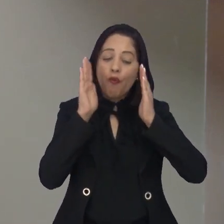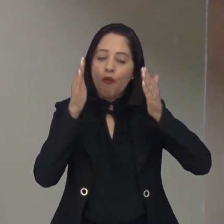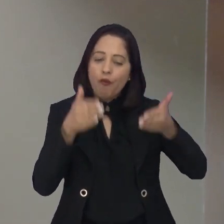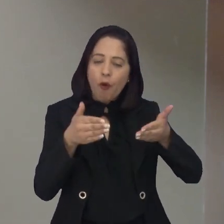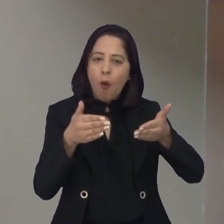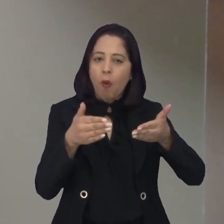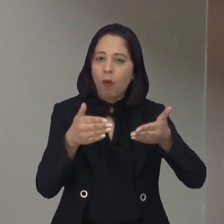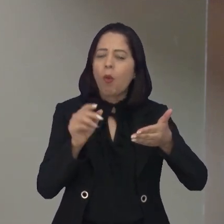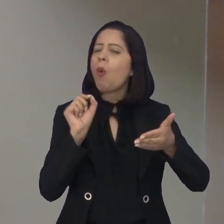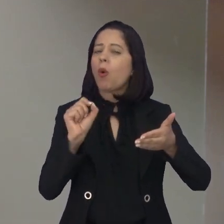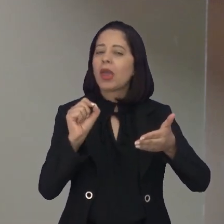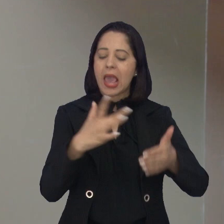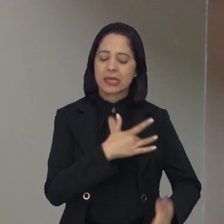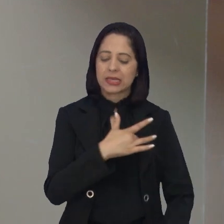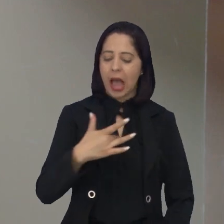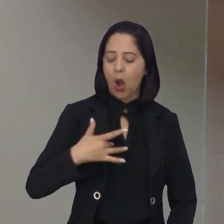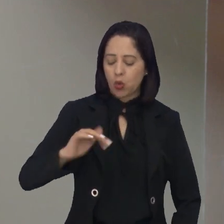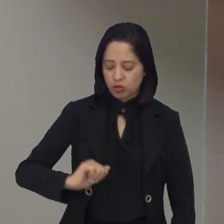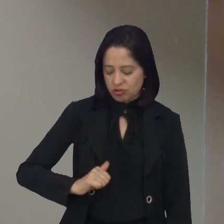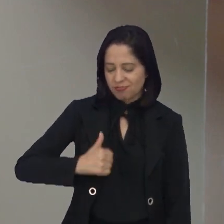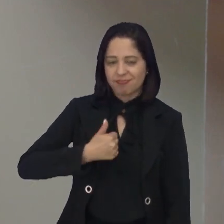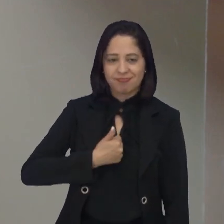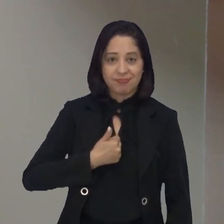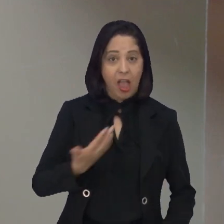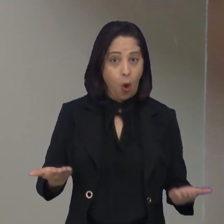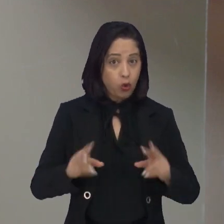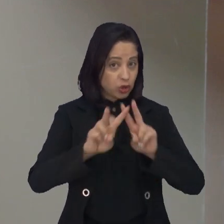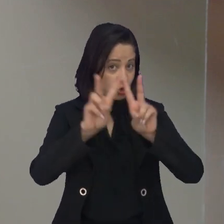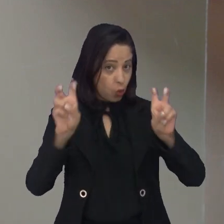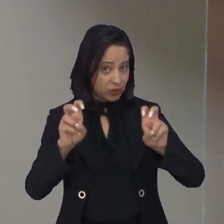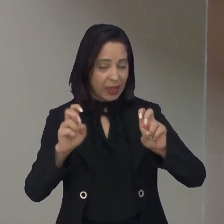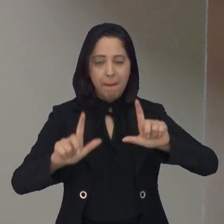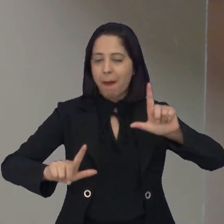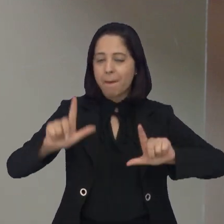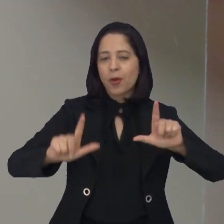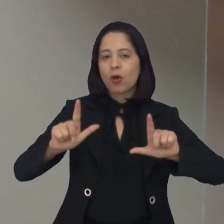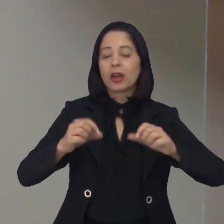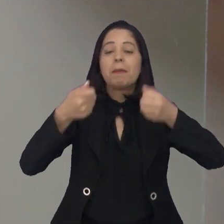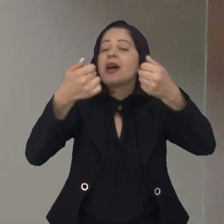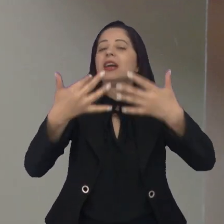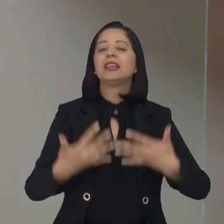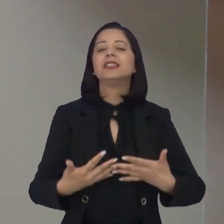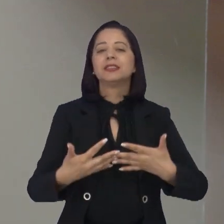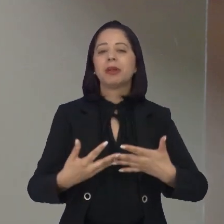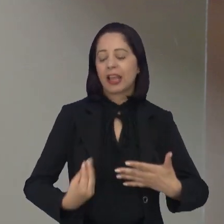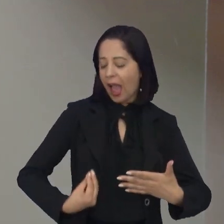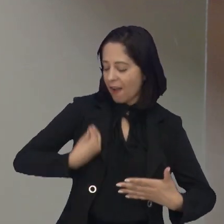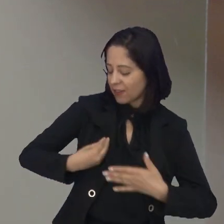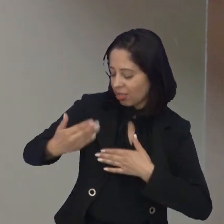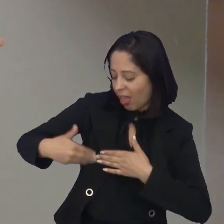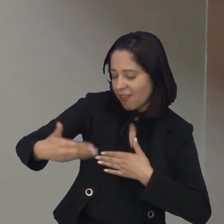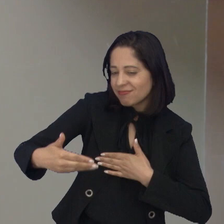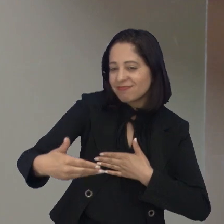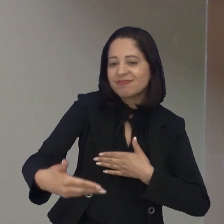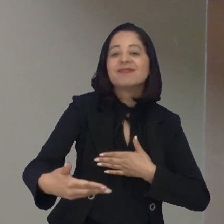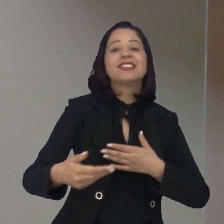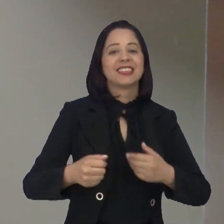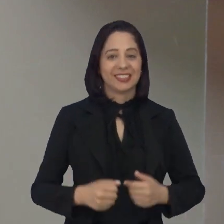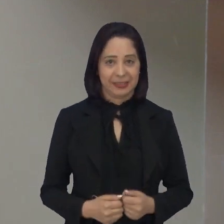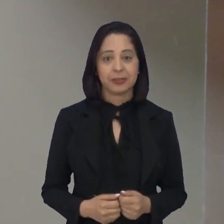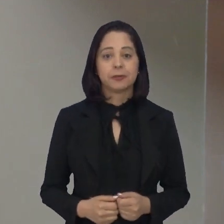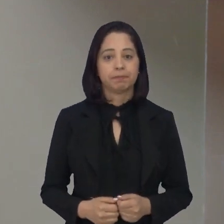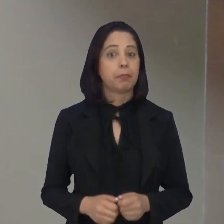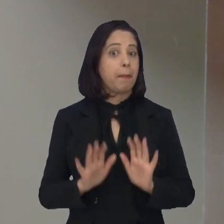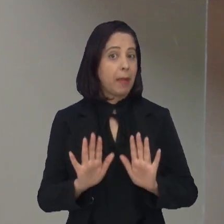saúde e bem-estar, escolhemos o tema longevidade para comemorar essa marca com você. Bom, gente, quando